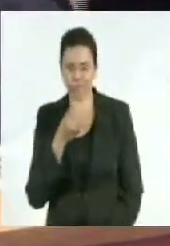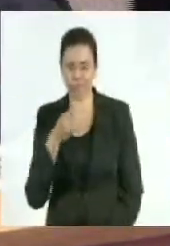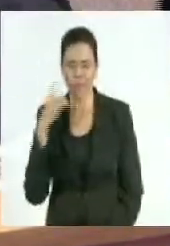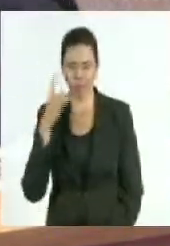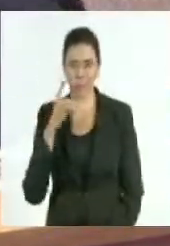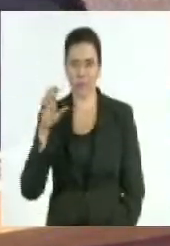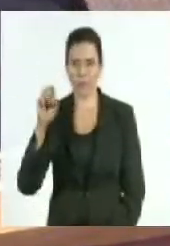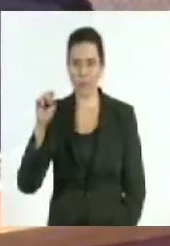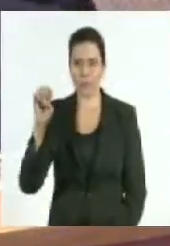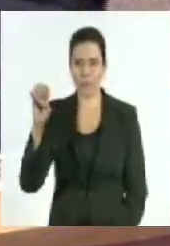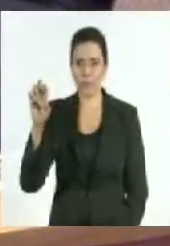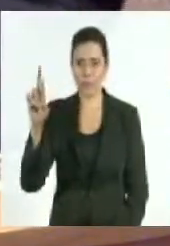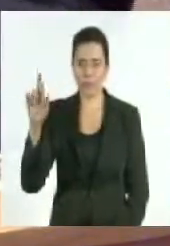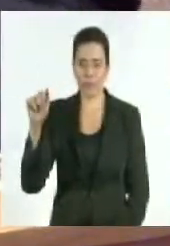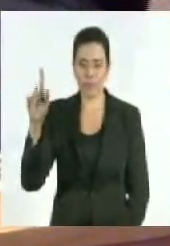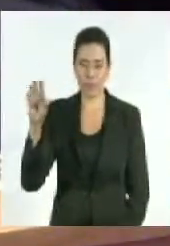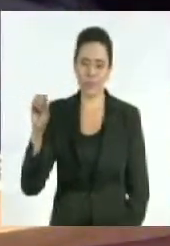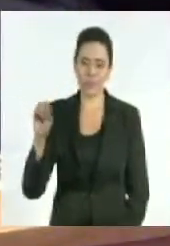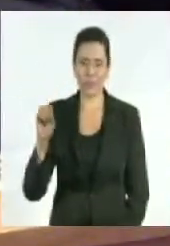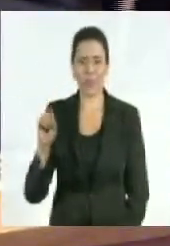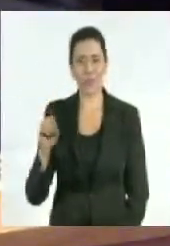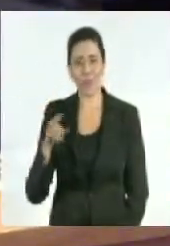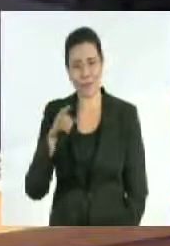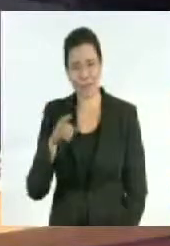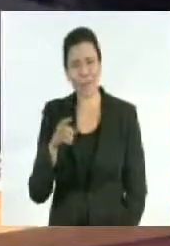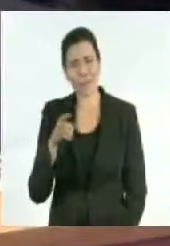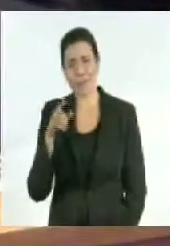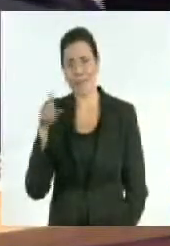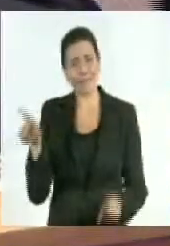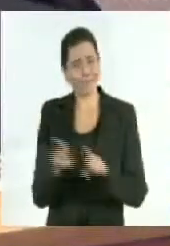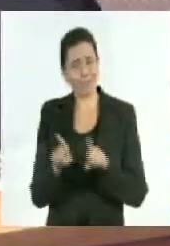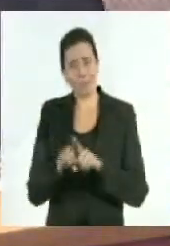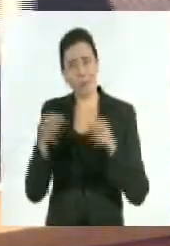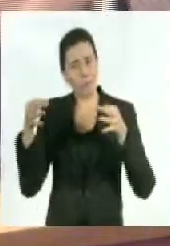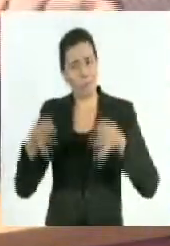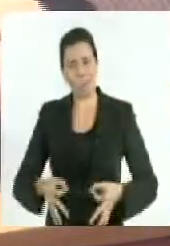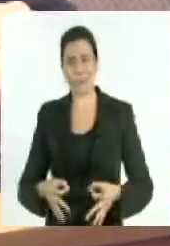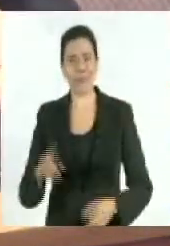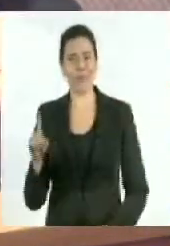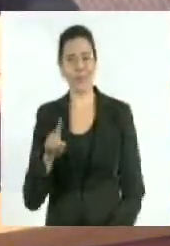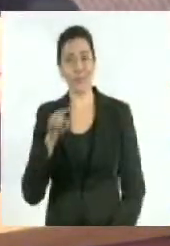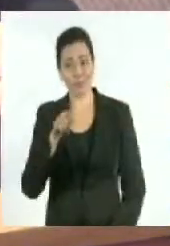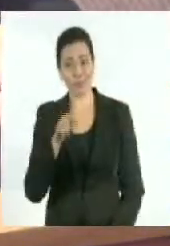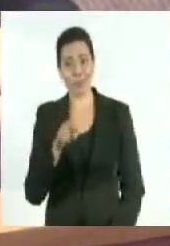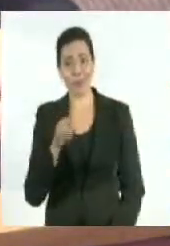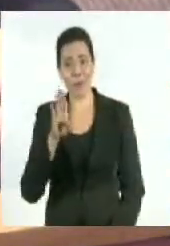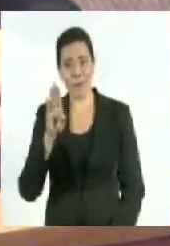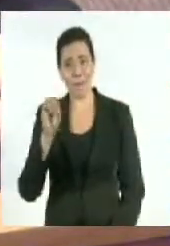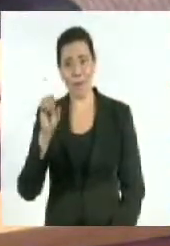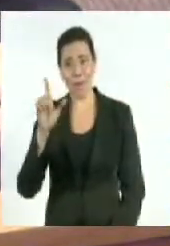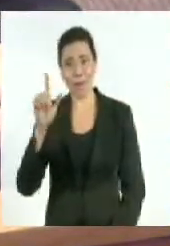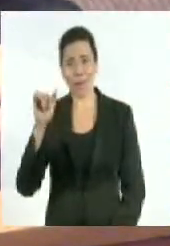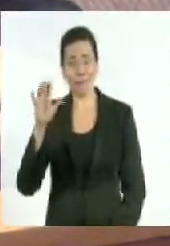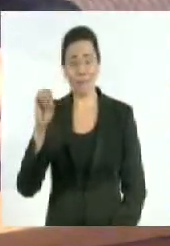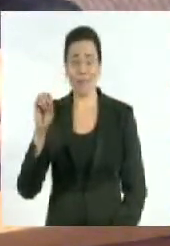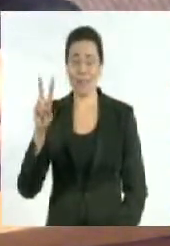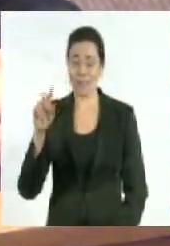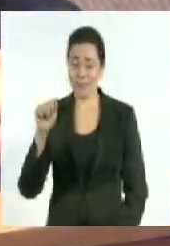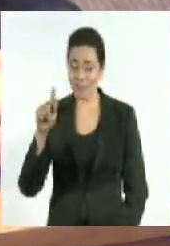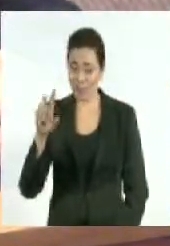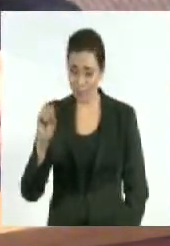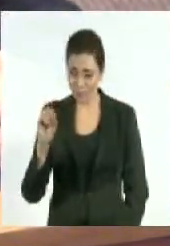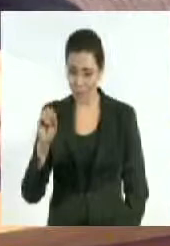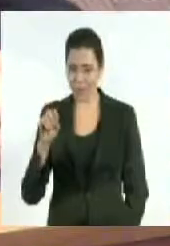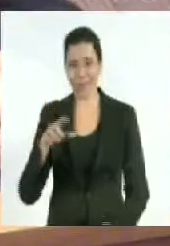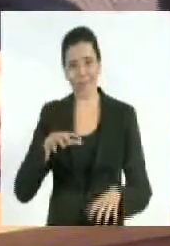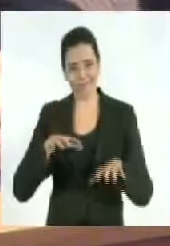Excelência falou, ninguém é perfeito, você é boliviano também, então, para dizer o seguinte, só a gente sabe, quem milita no